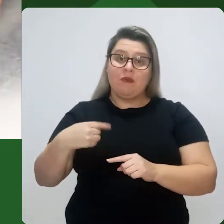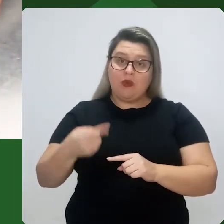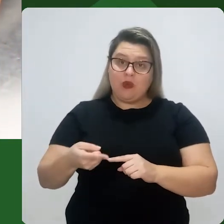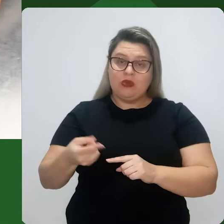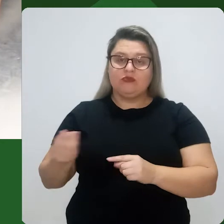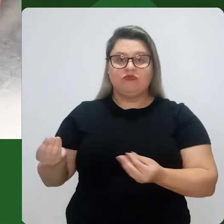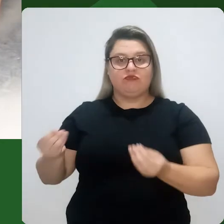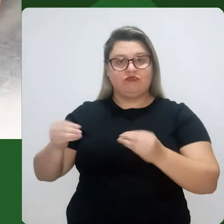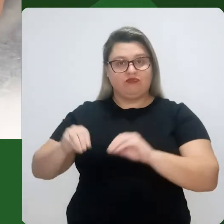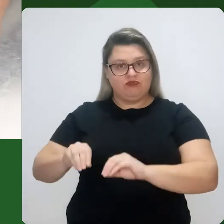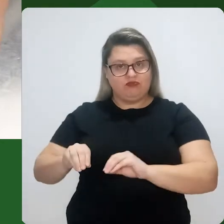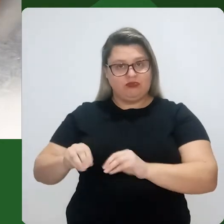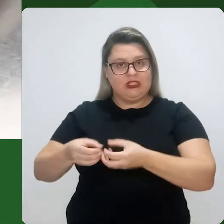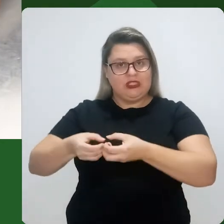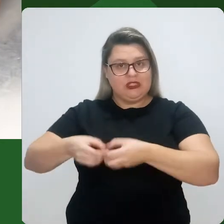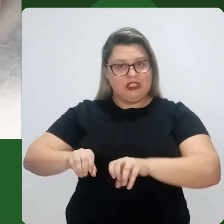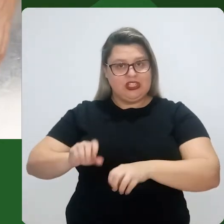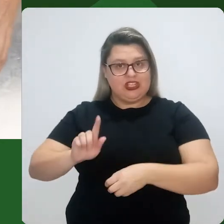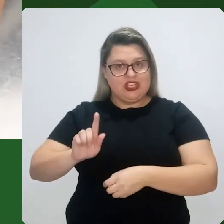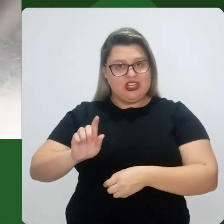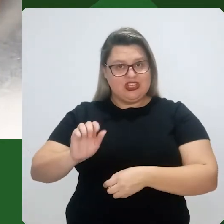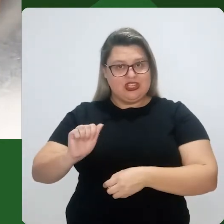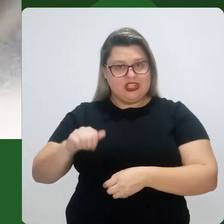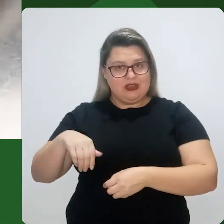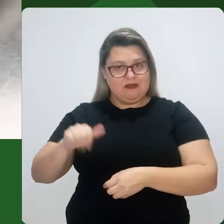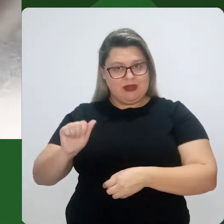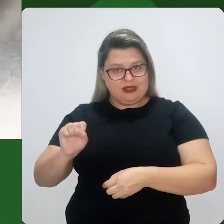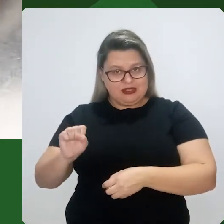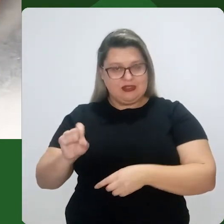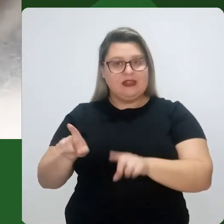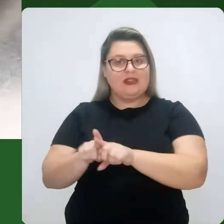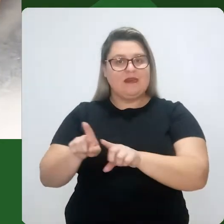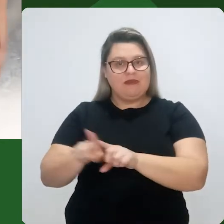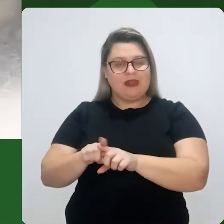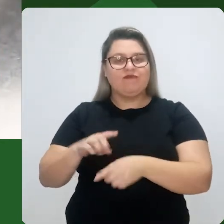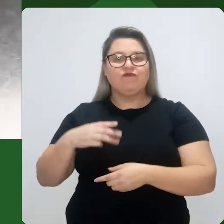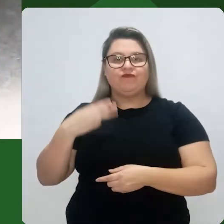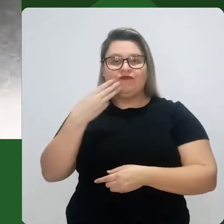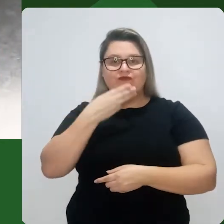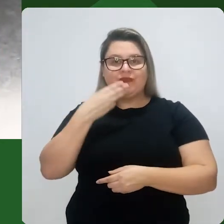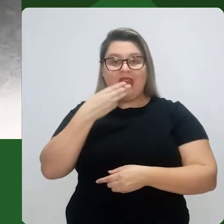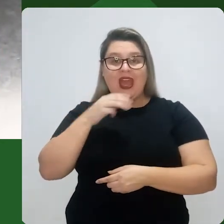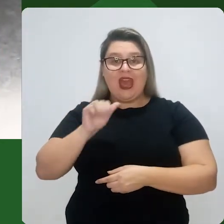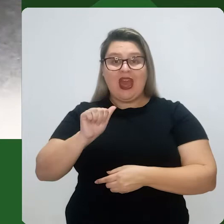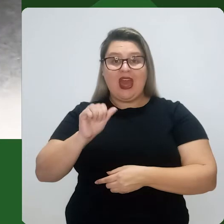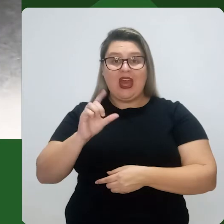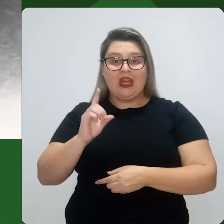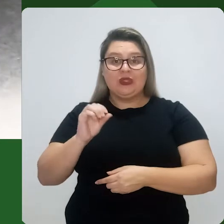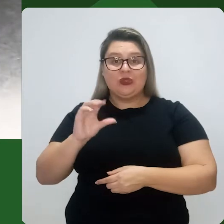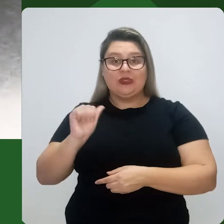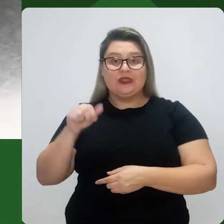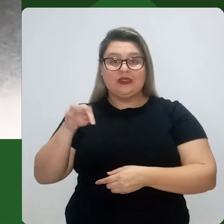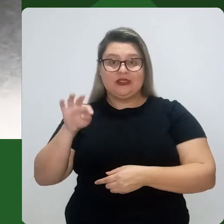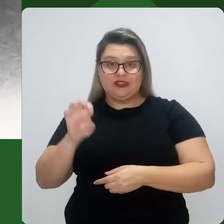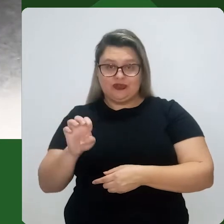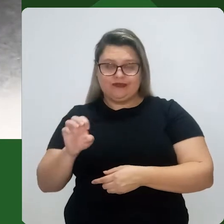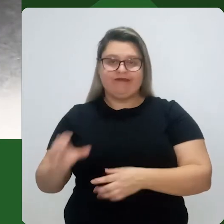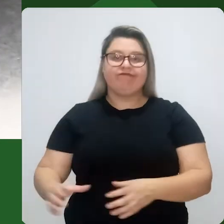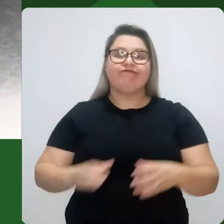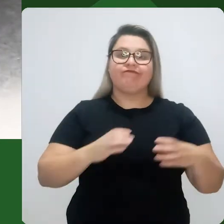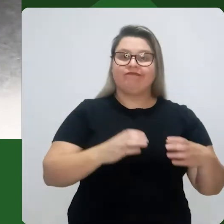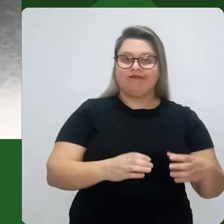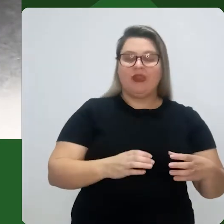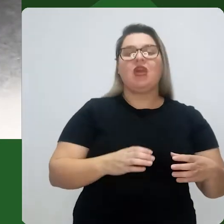posteriormente acrescentadas as gemas e o adoçante. Nesse segundo bowl, as farinhas